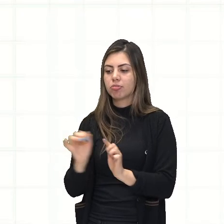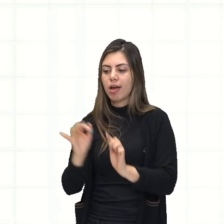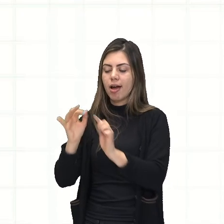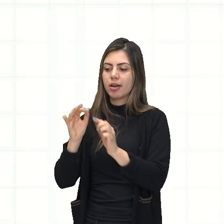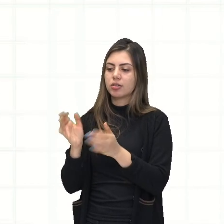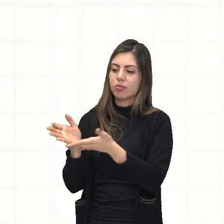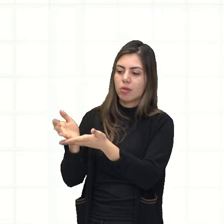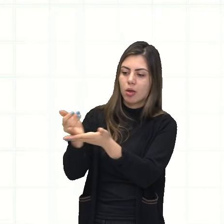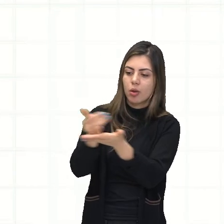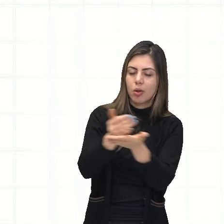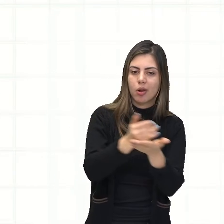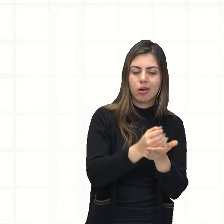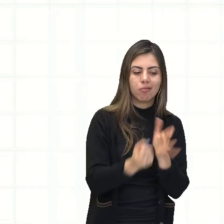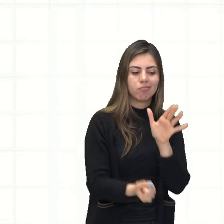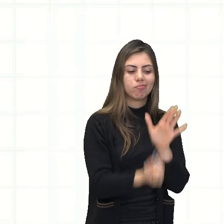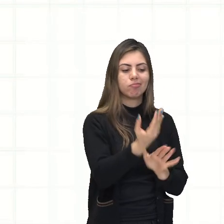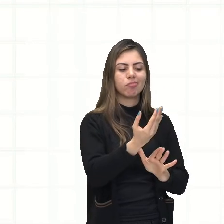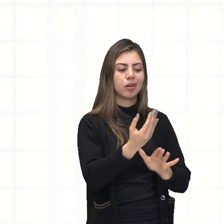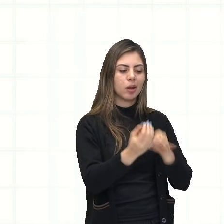são aí